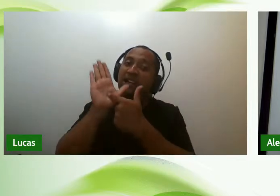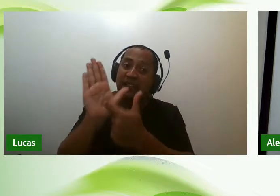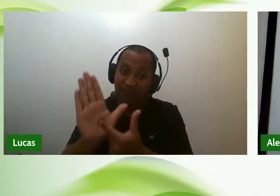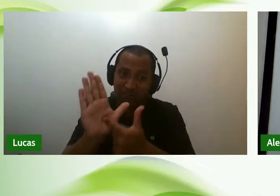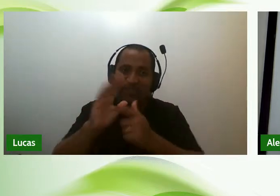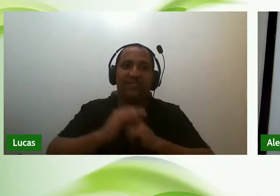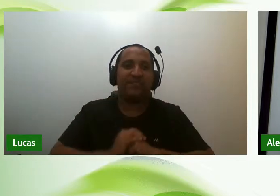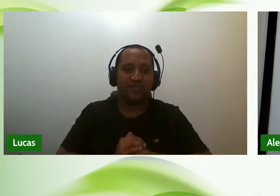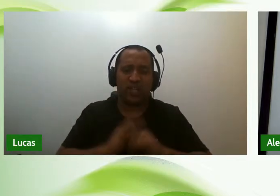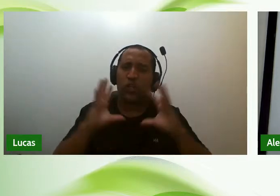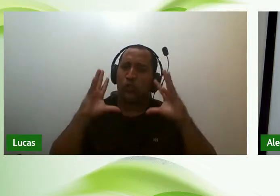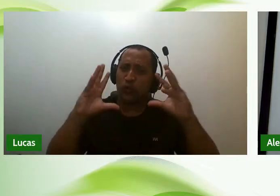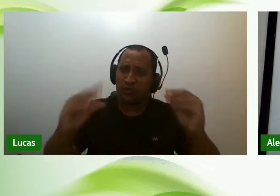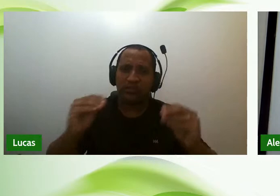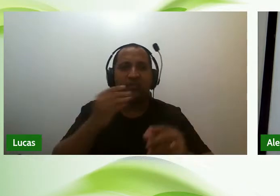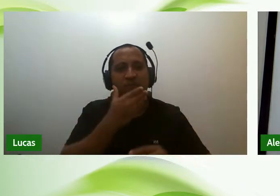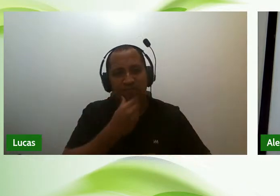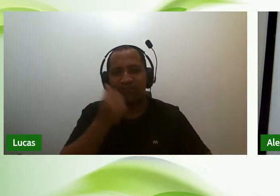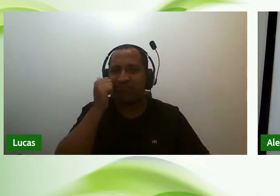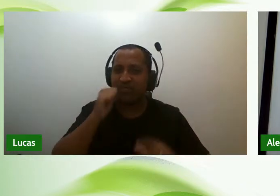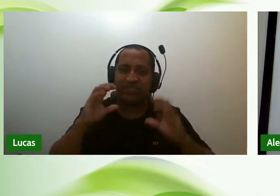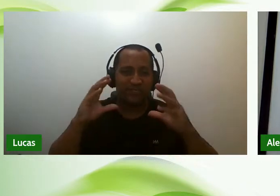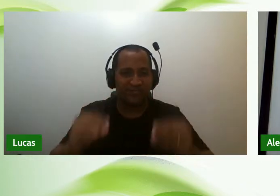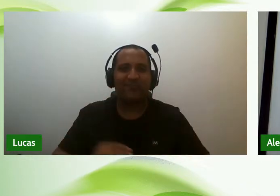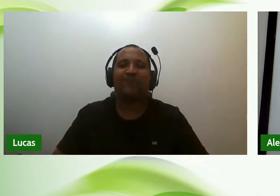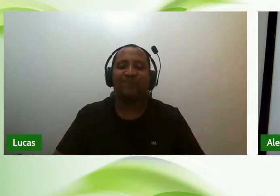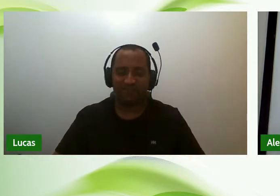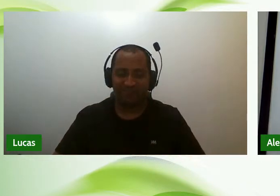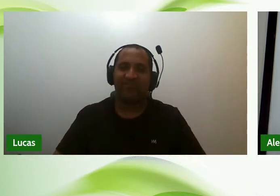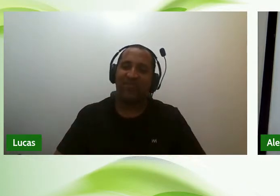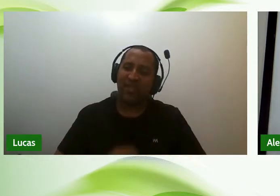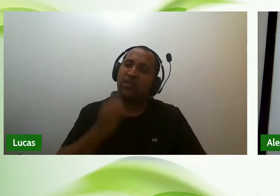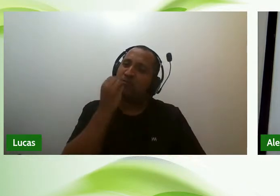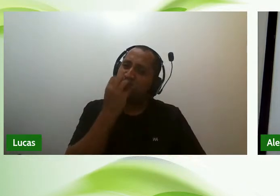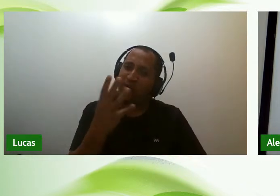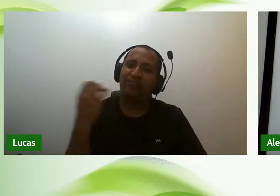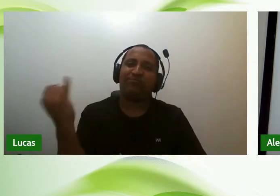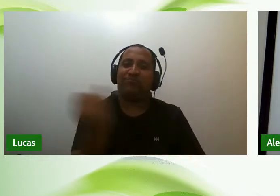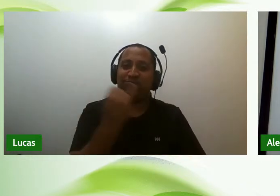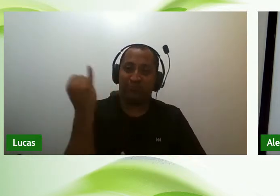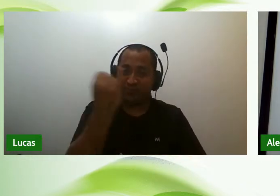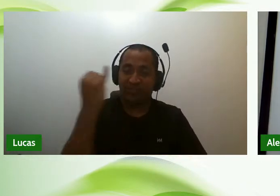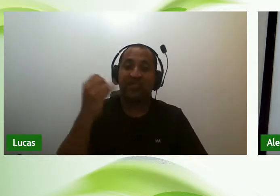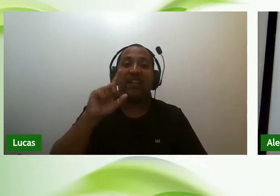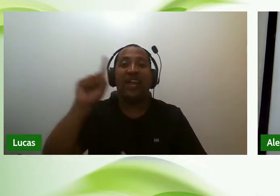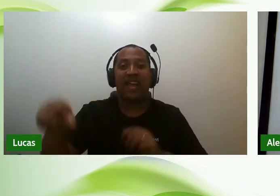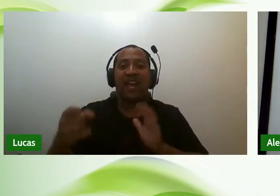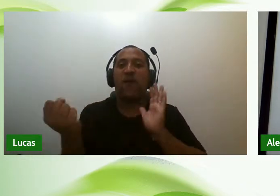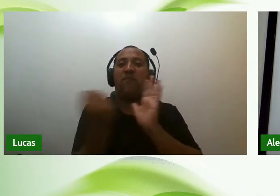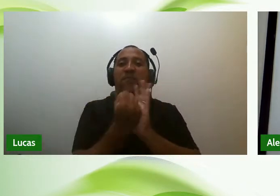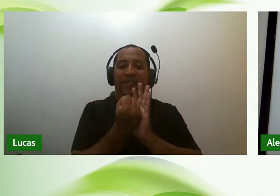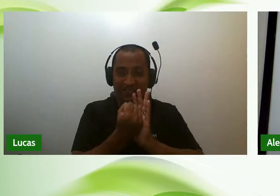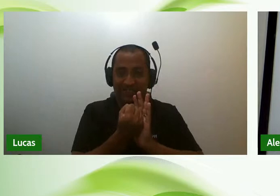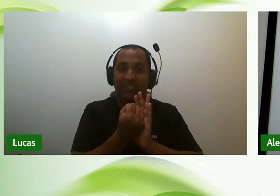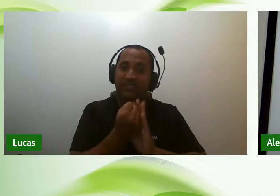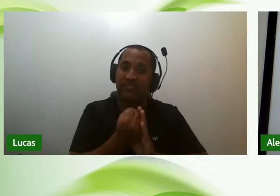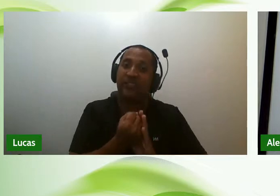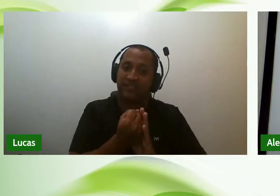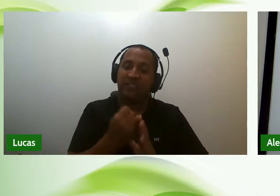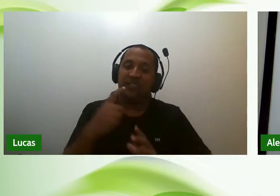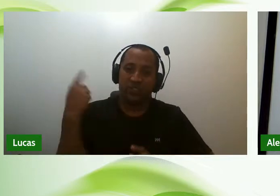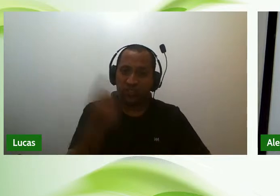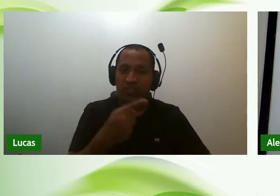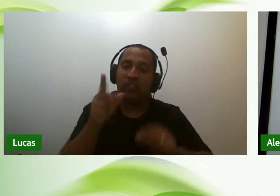apresentações para todos, todas e todes. Então, é um momento também muito importante, já é um marco também relevante para